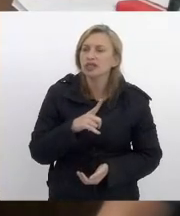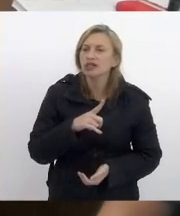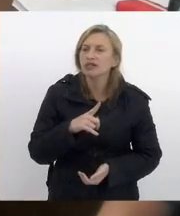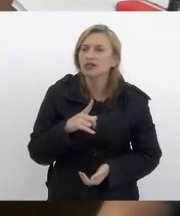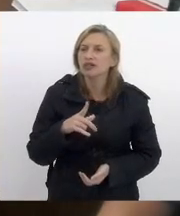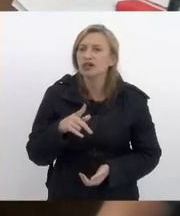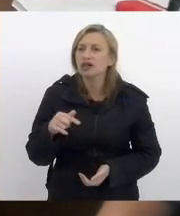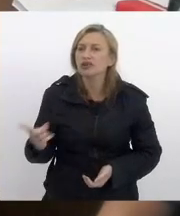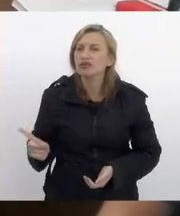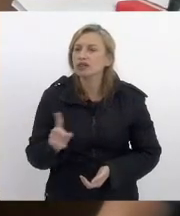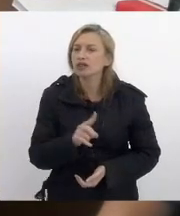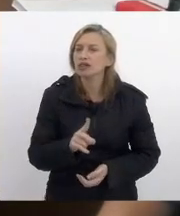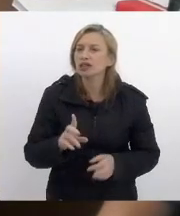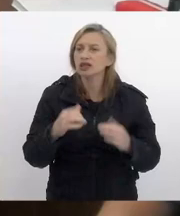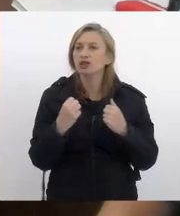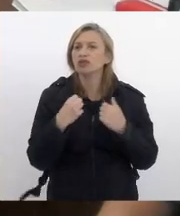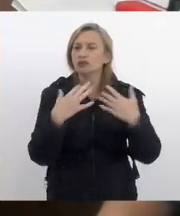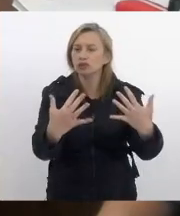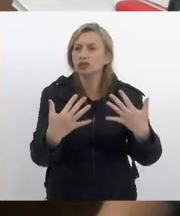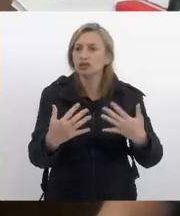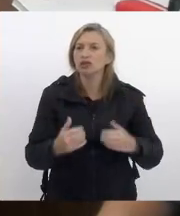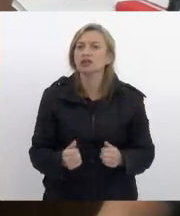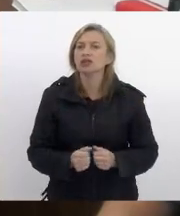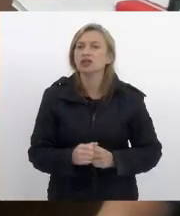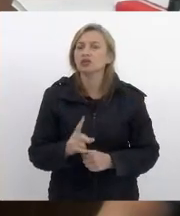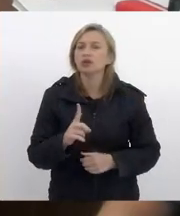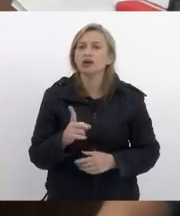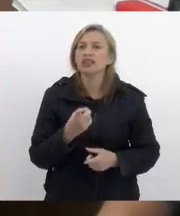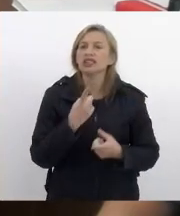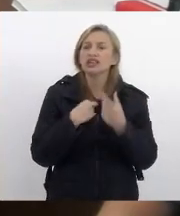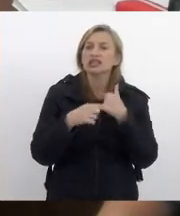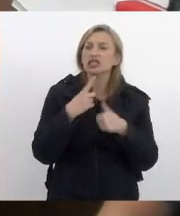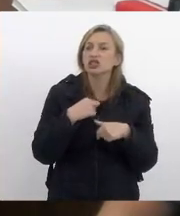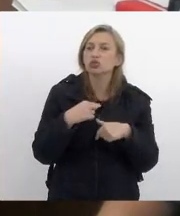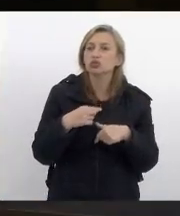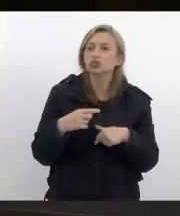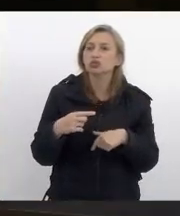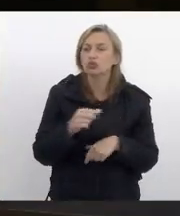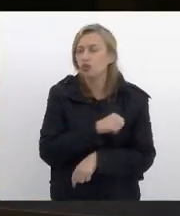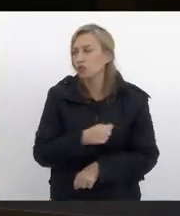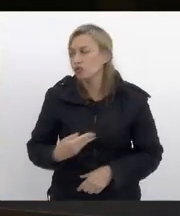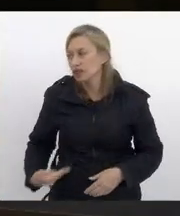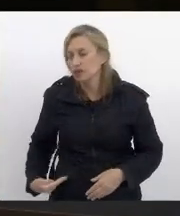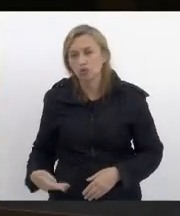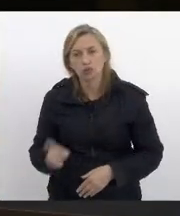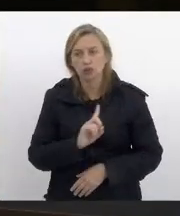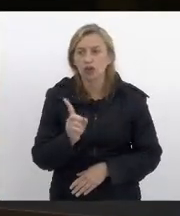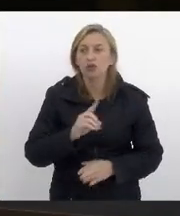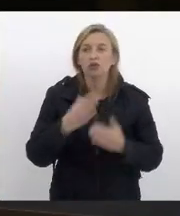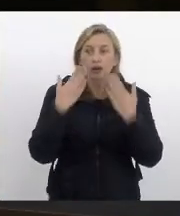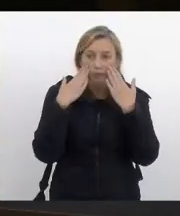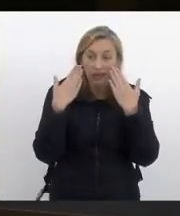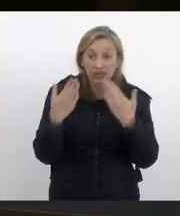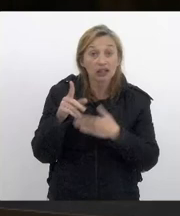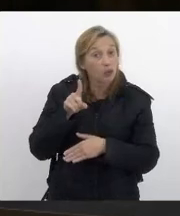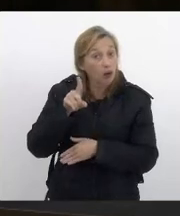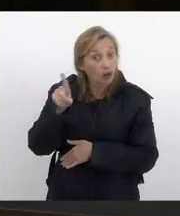participado aqui das audiências públicas. Não é a vontade do governador, Ele foi apresentado